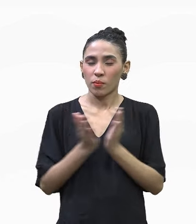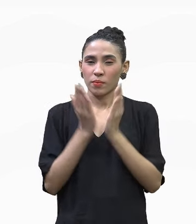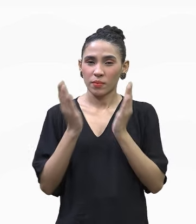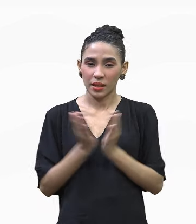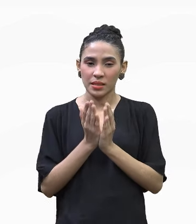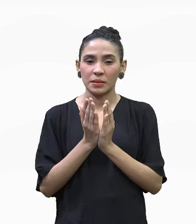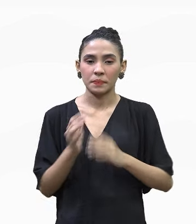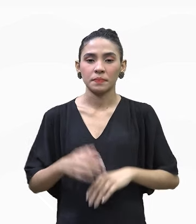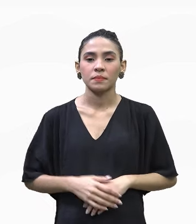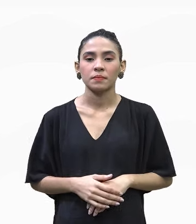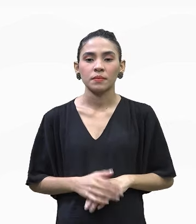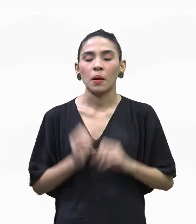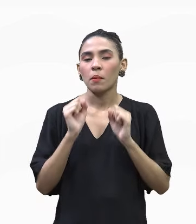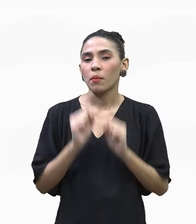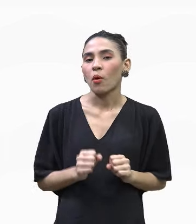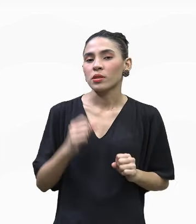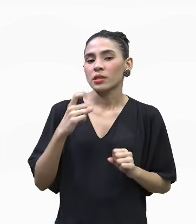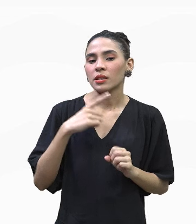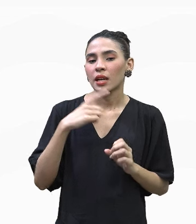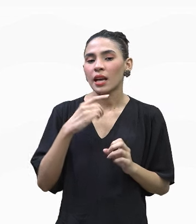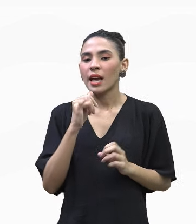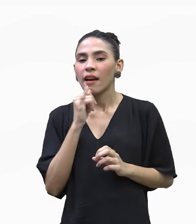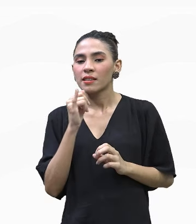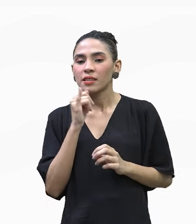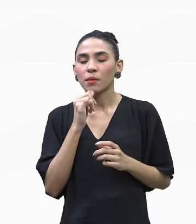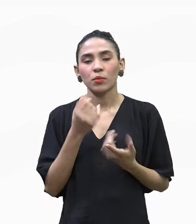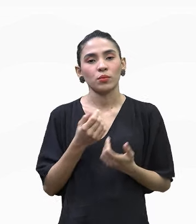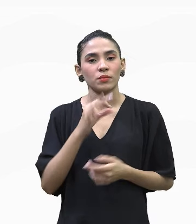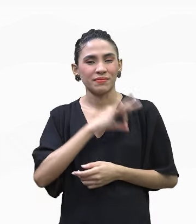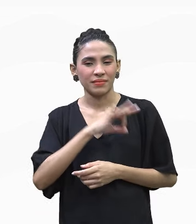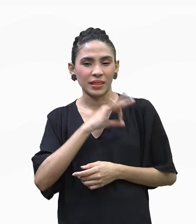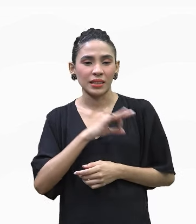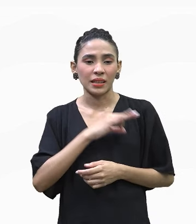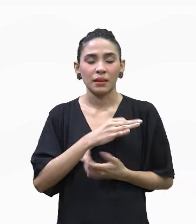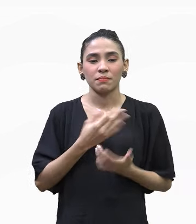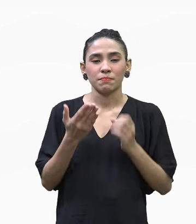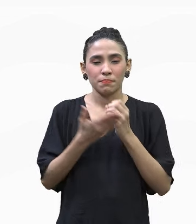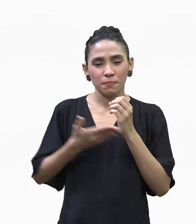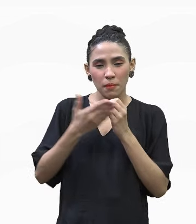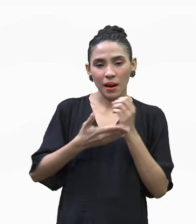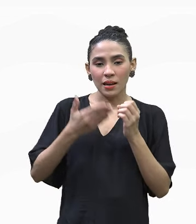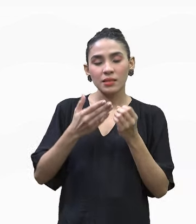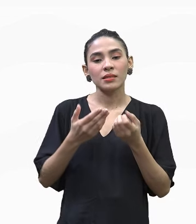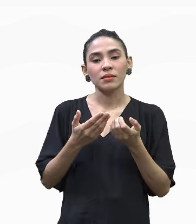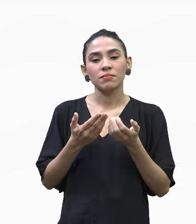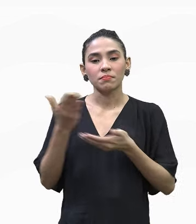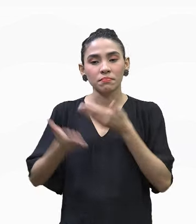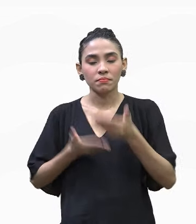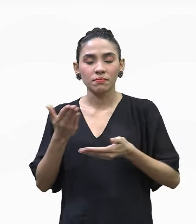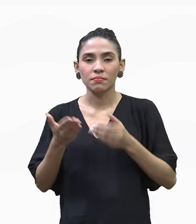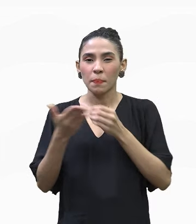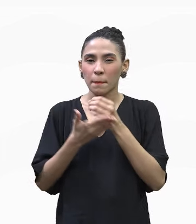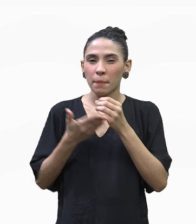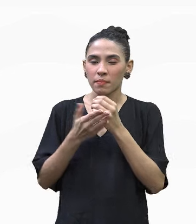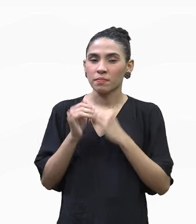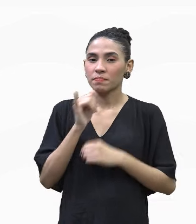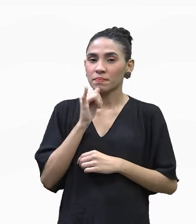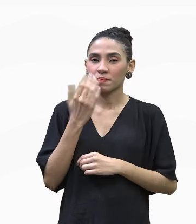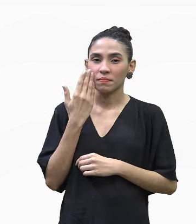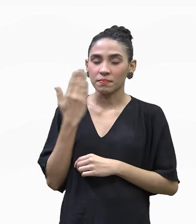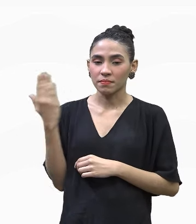estabelecida que pode ser definida em termos de renda mínima necessária para atender as necessidades básicas e